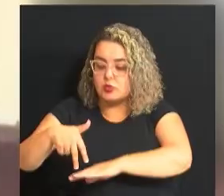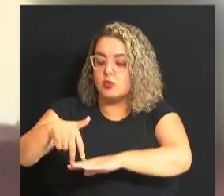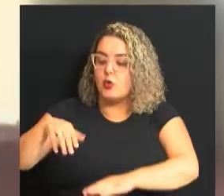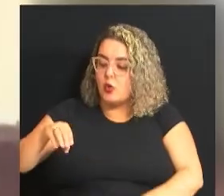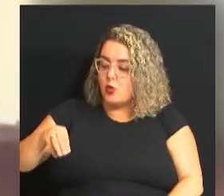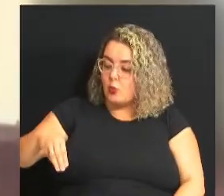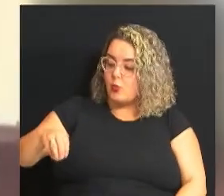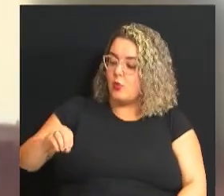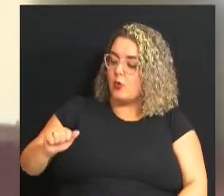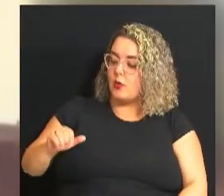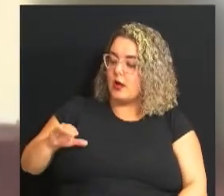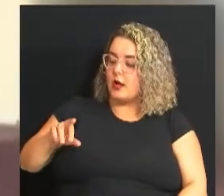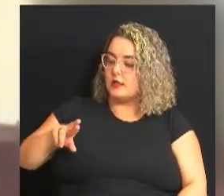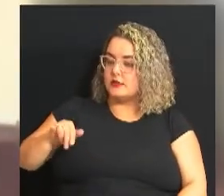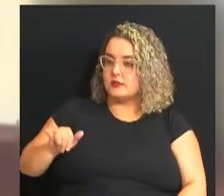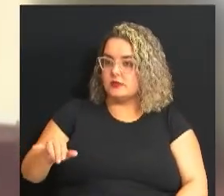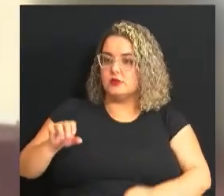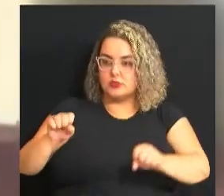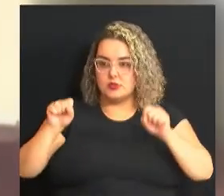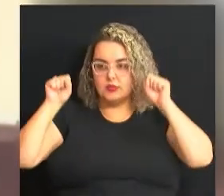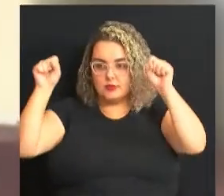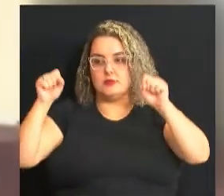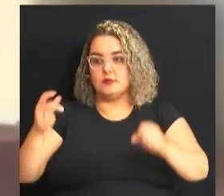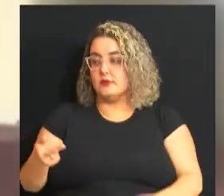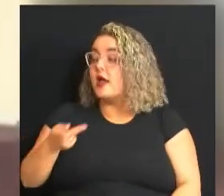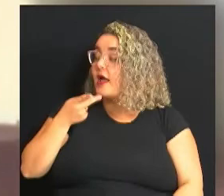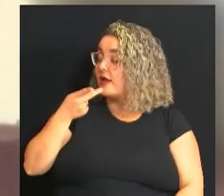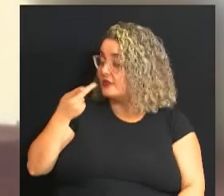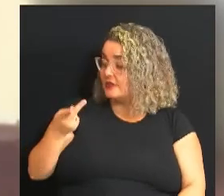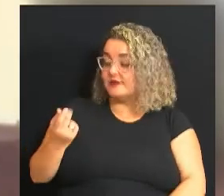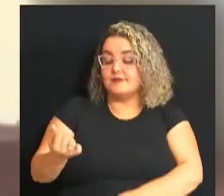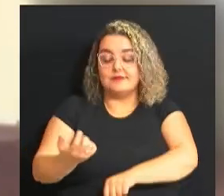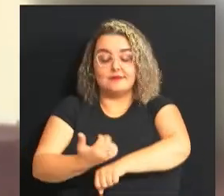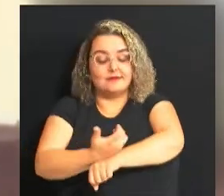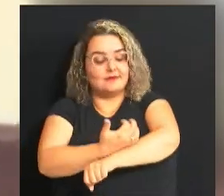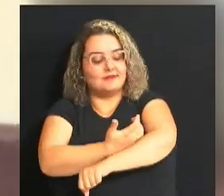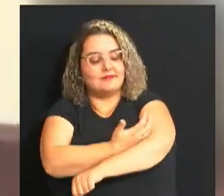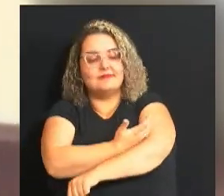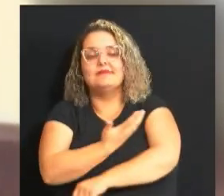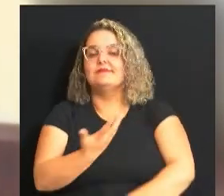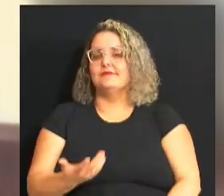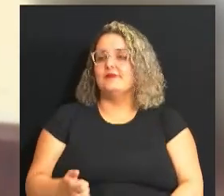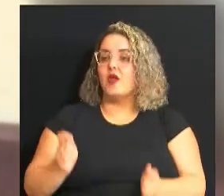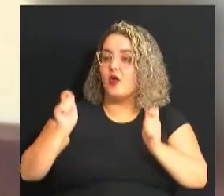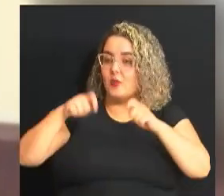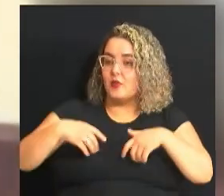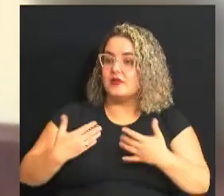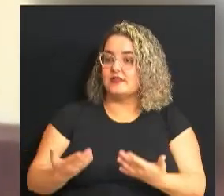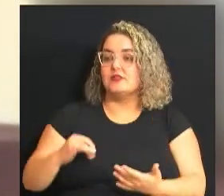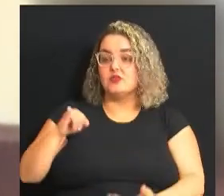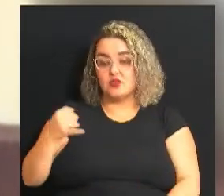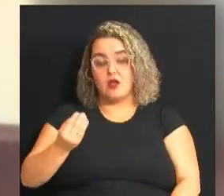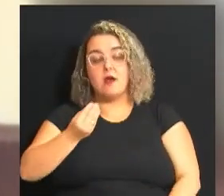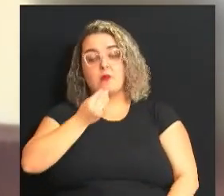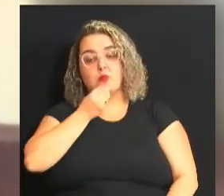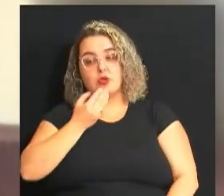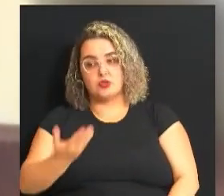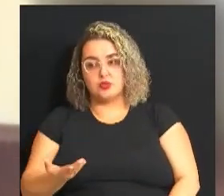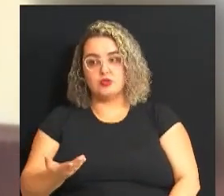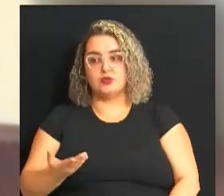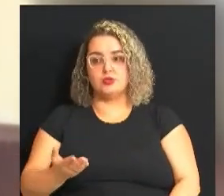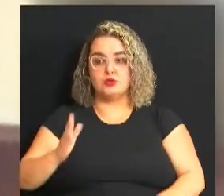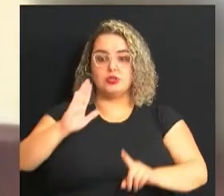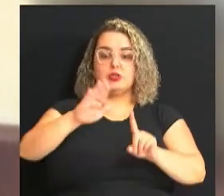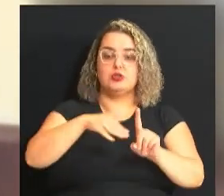Xangô. Quero dizer que eu estou bastante emocionada com a possibilidade, com a oportunidade de